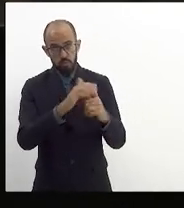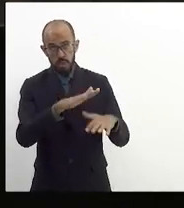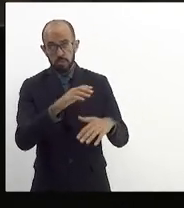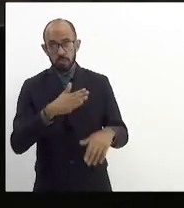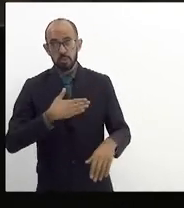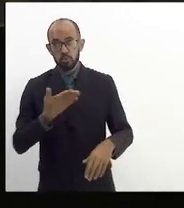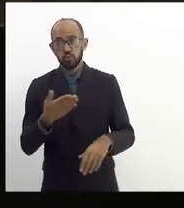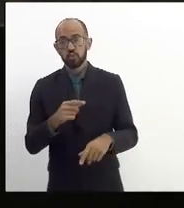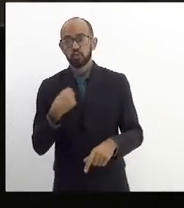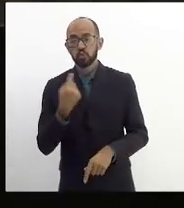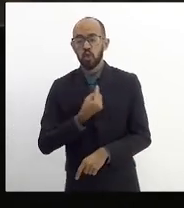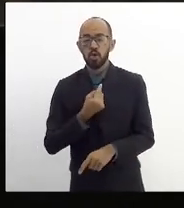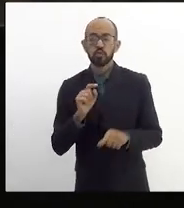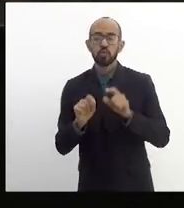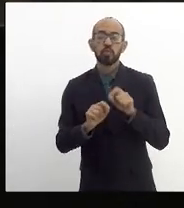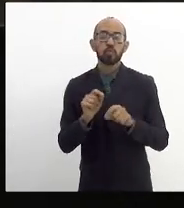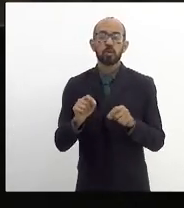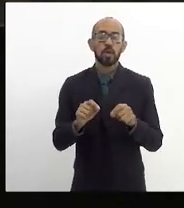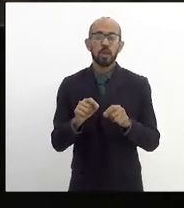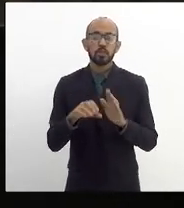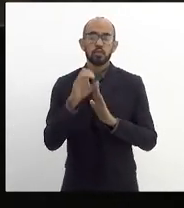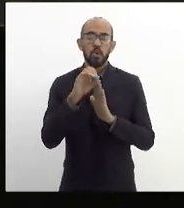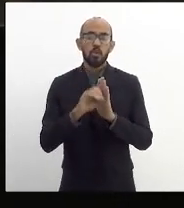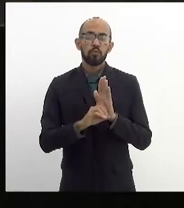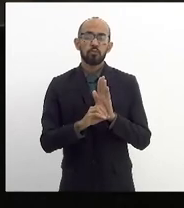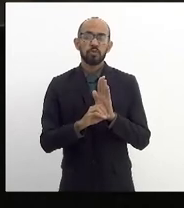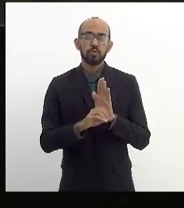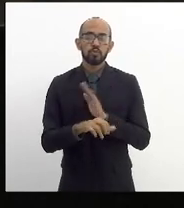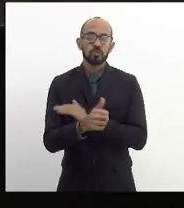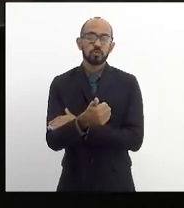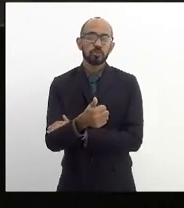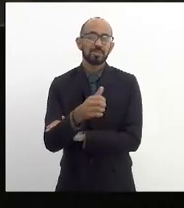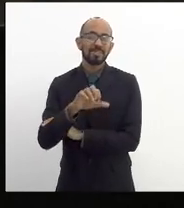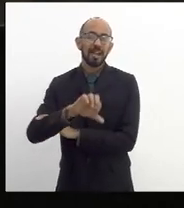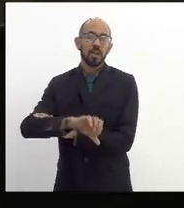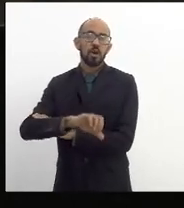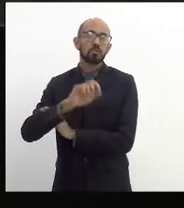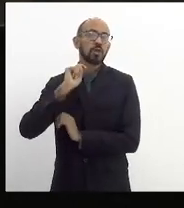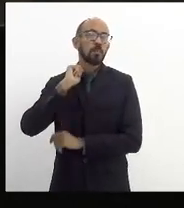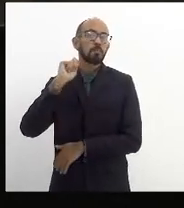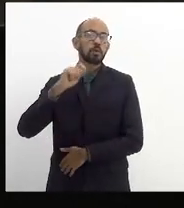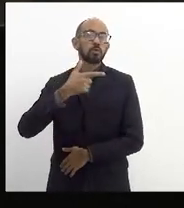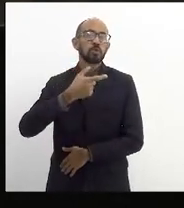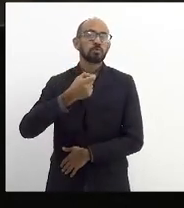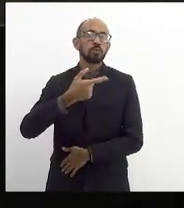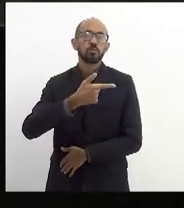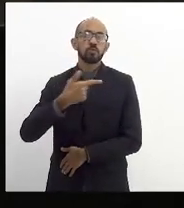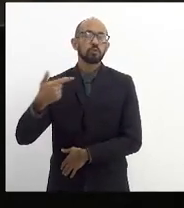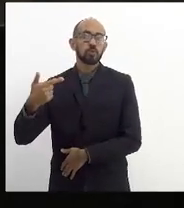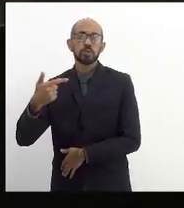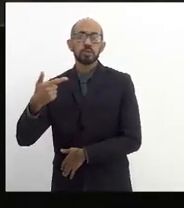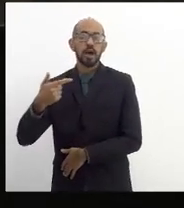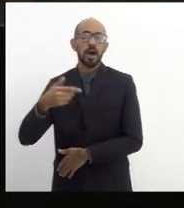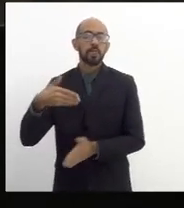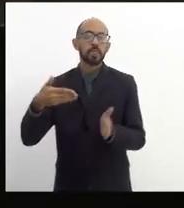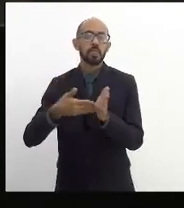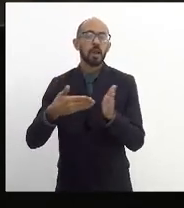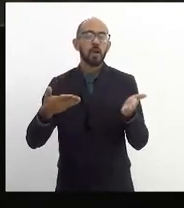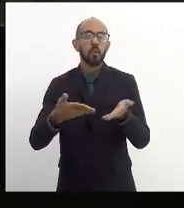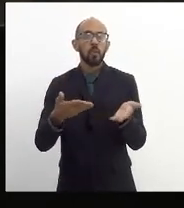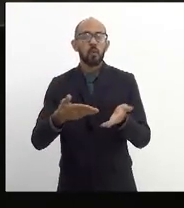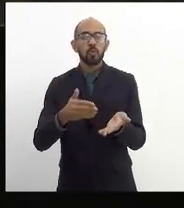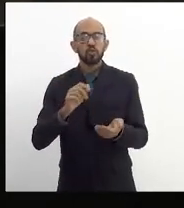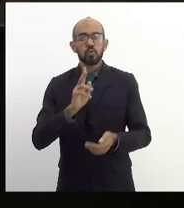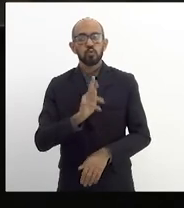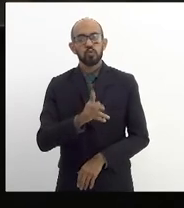né esse esse Ofício que é do dia Dezenove de abril de 2022 ainda tramita na